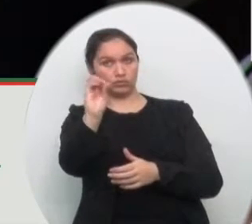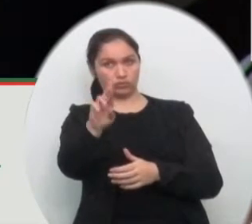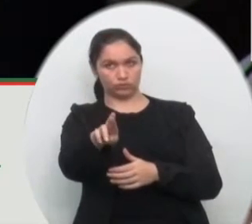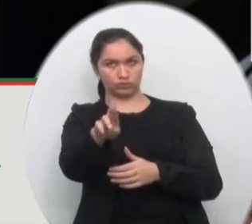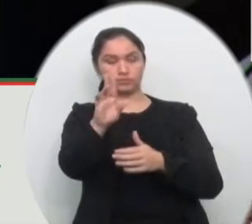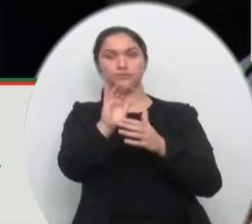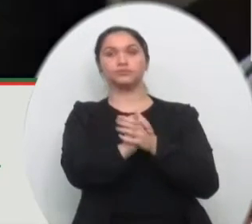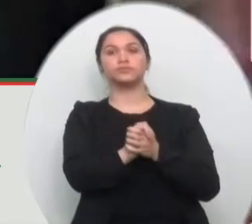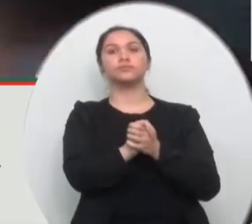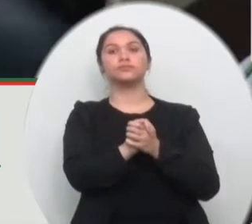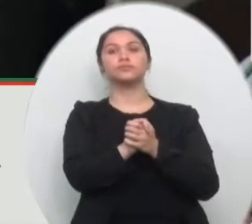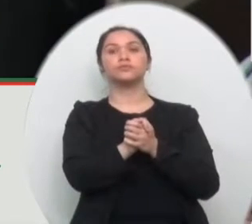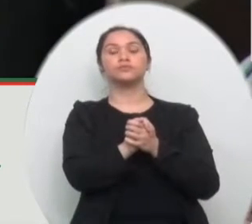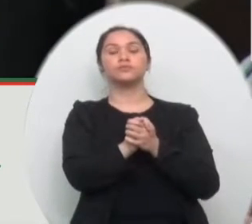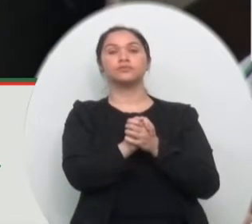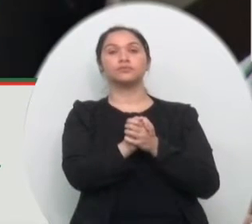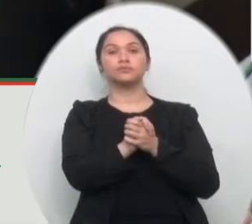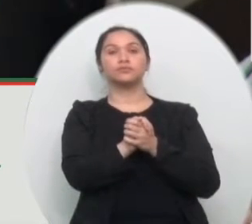estava